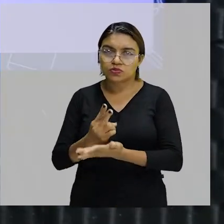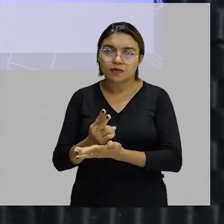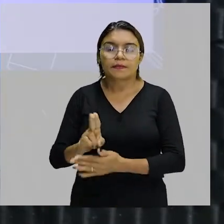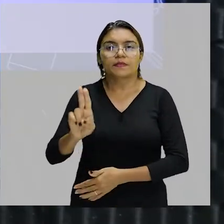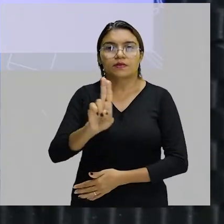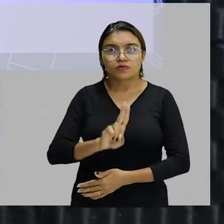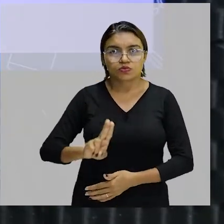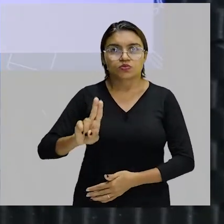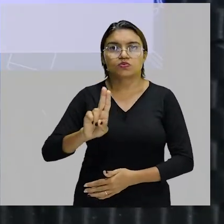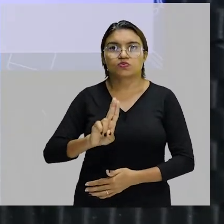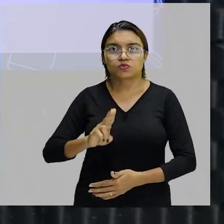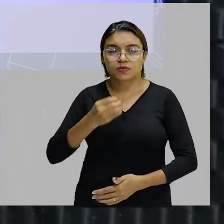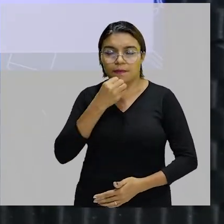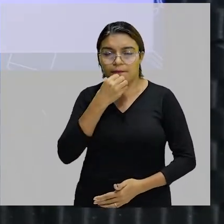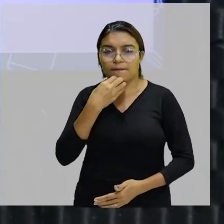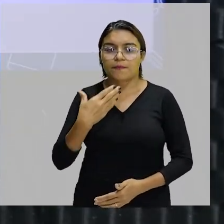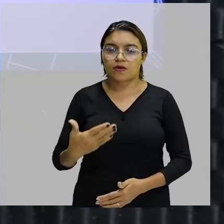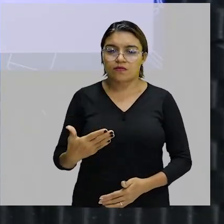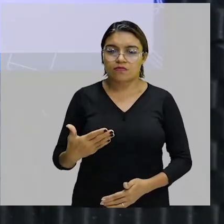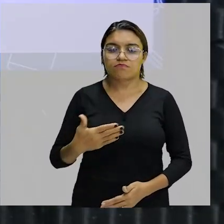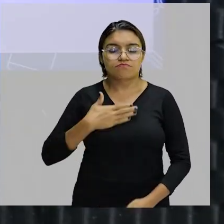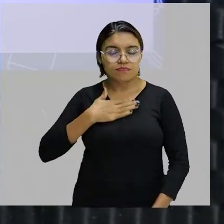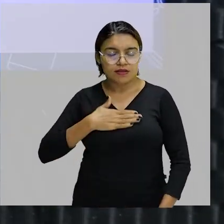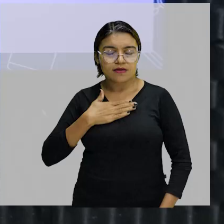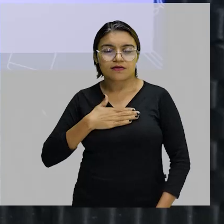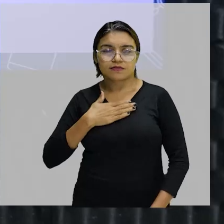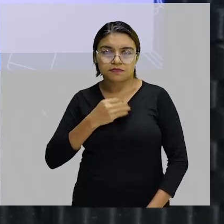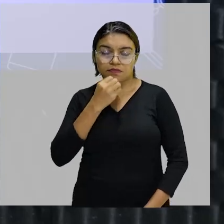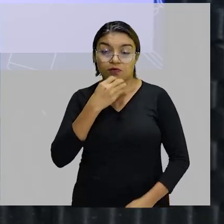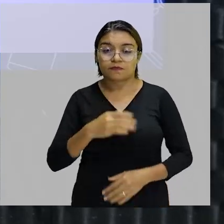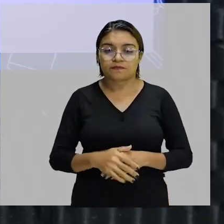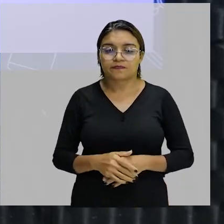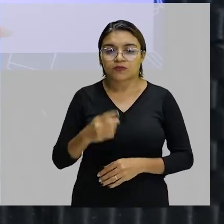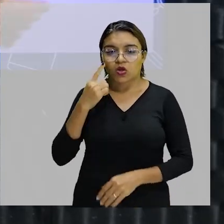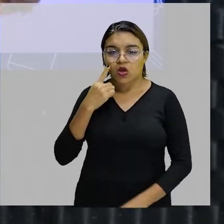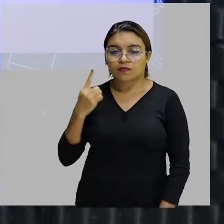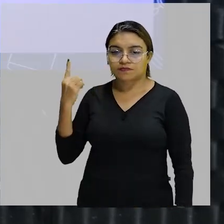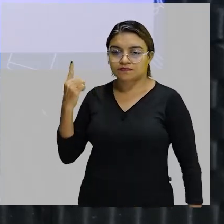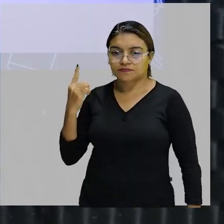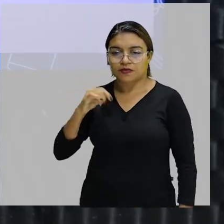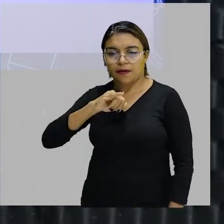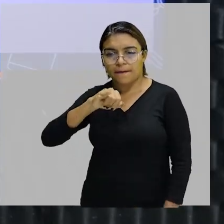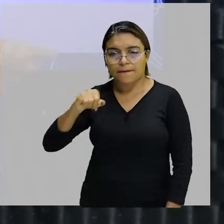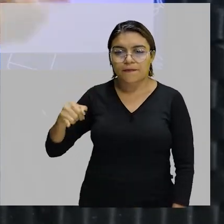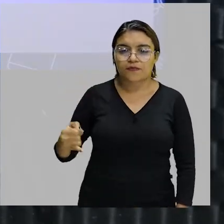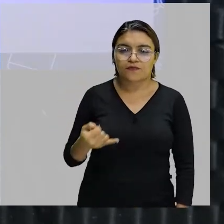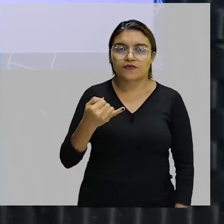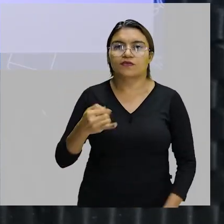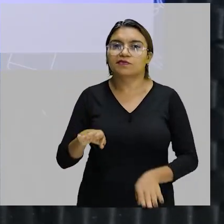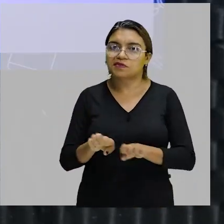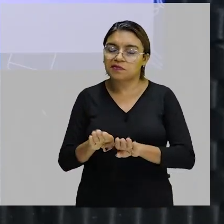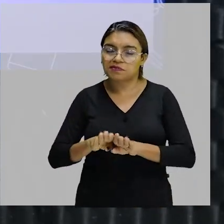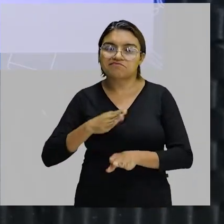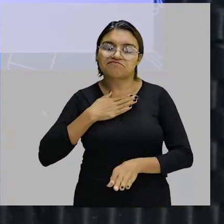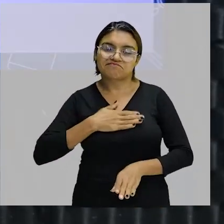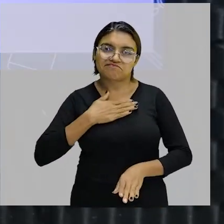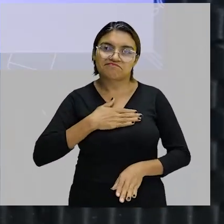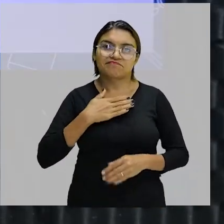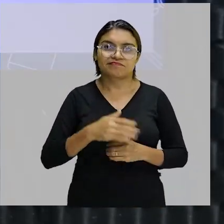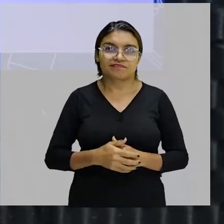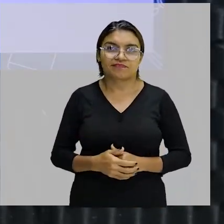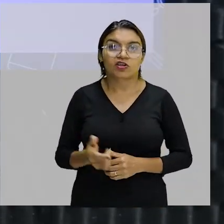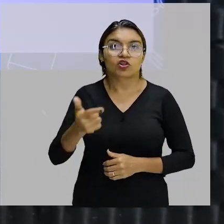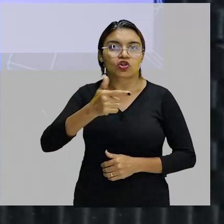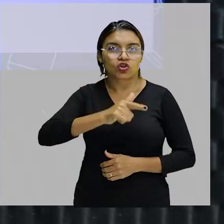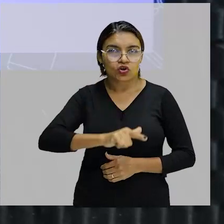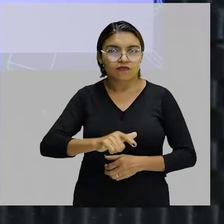e prazerosa. Aí aqui eu aproveito para circular aqui, ó, proveitosa e prazerosa. Aí mais